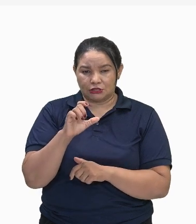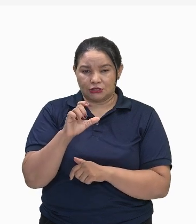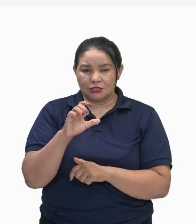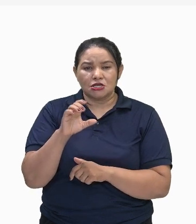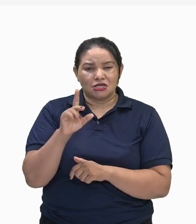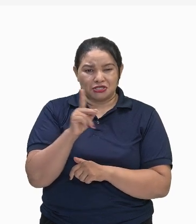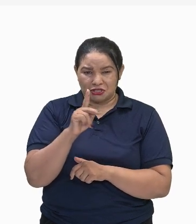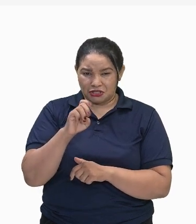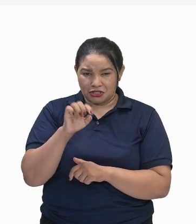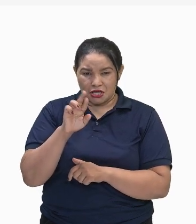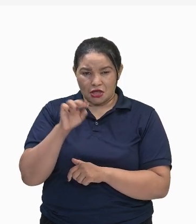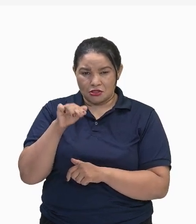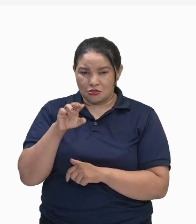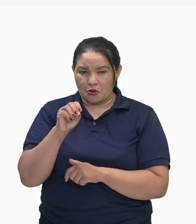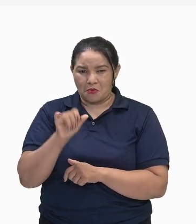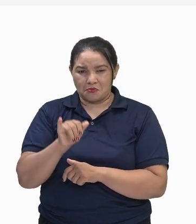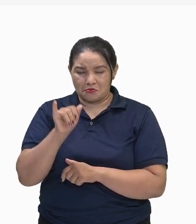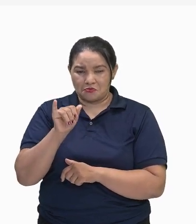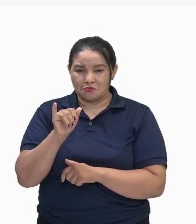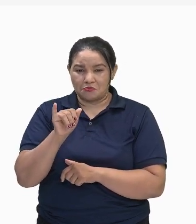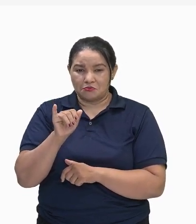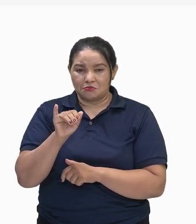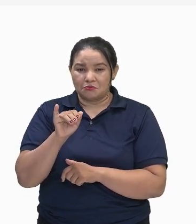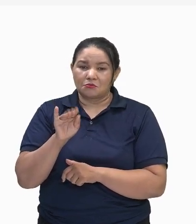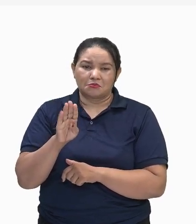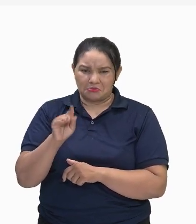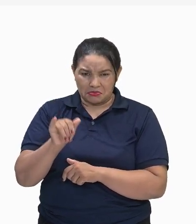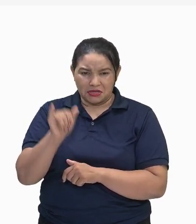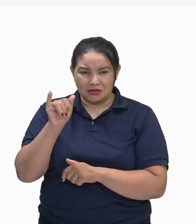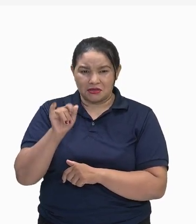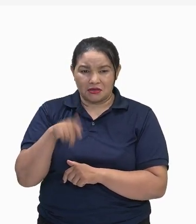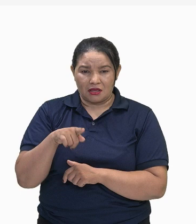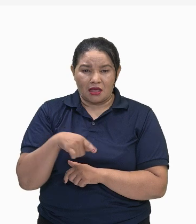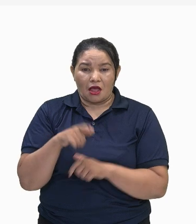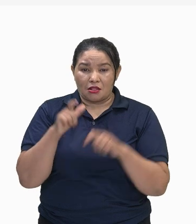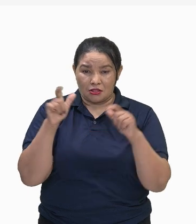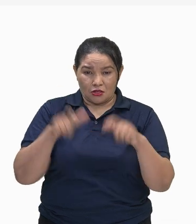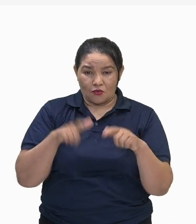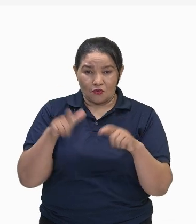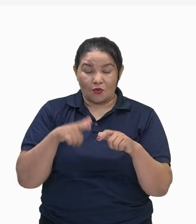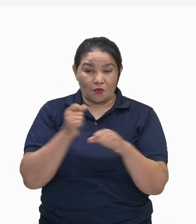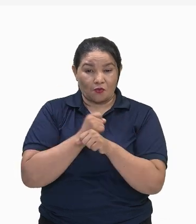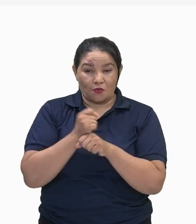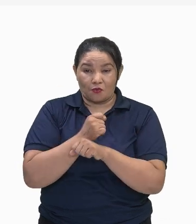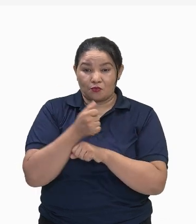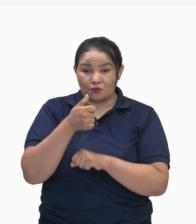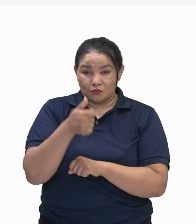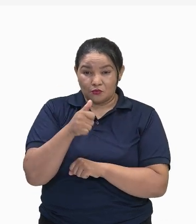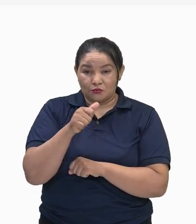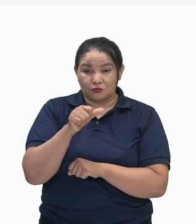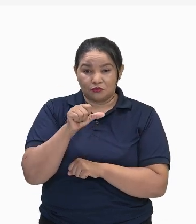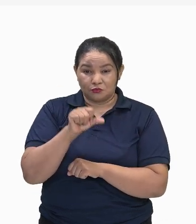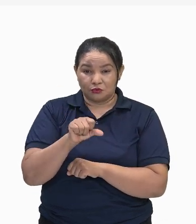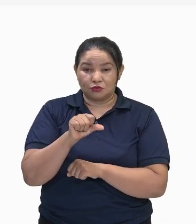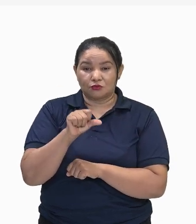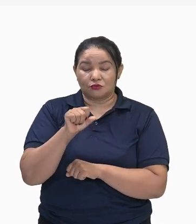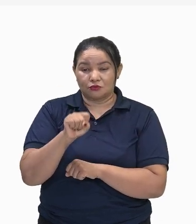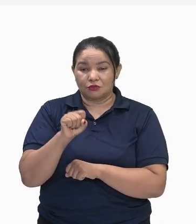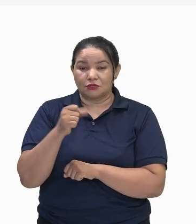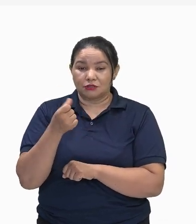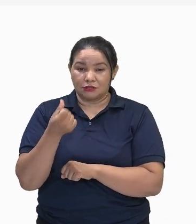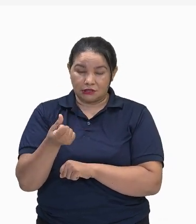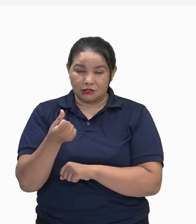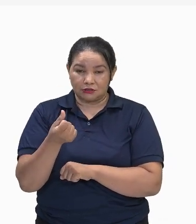desse nome, né? Então, Chernobyl, esse acidente, né, aconteceu em 26 de abril